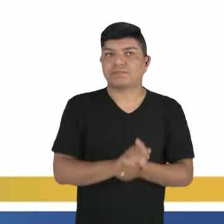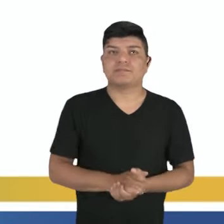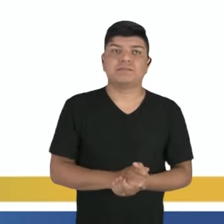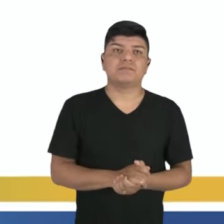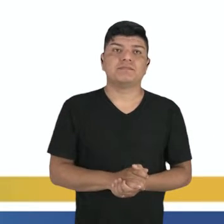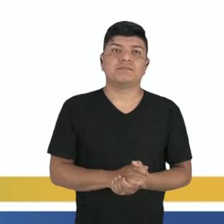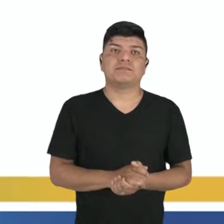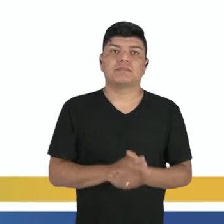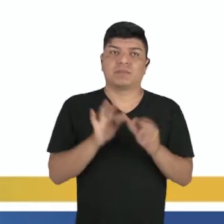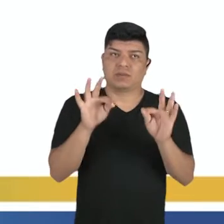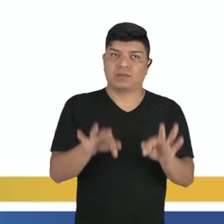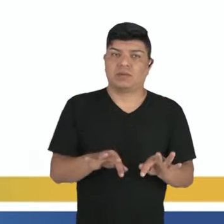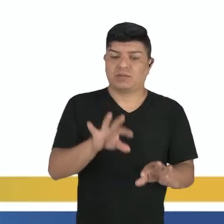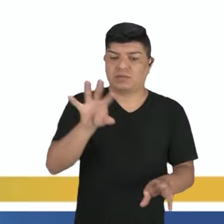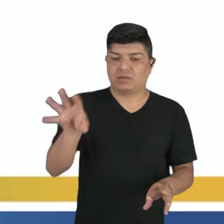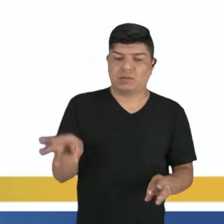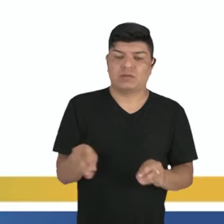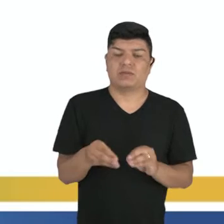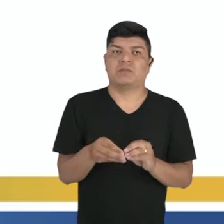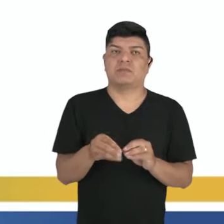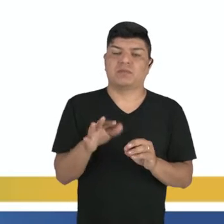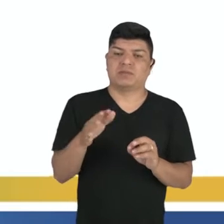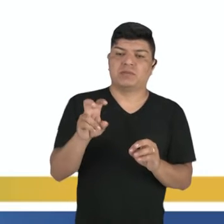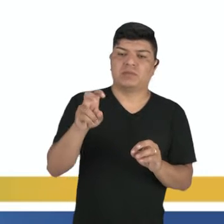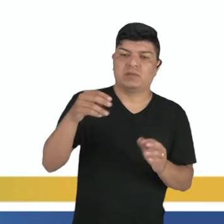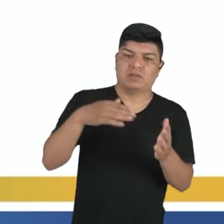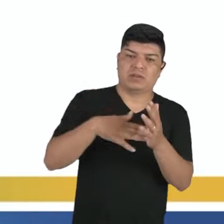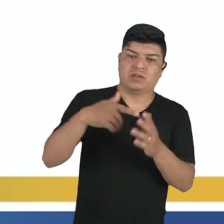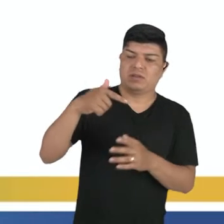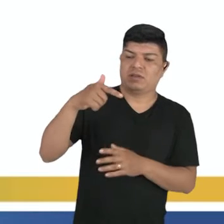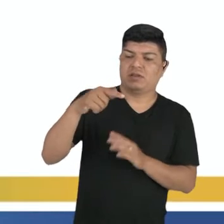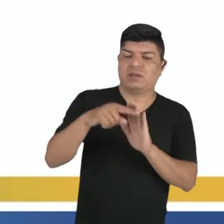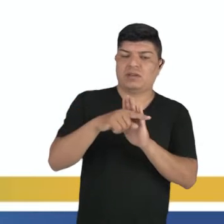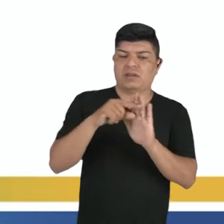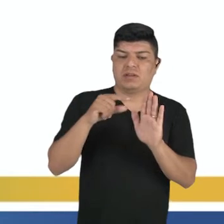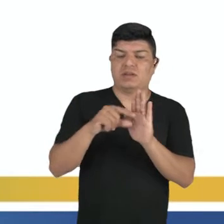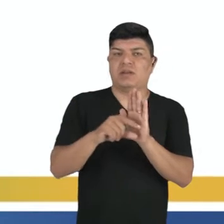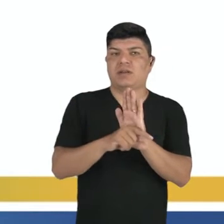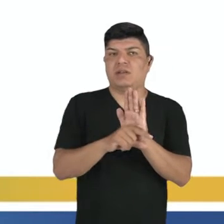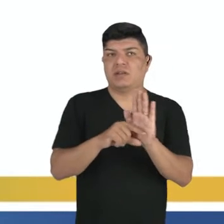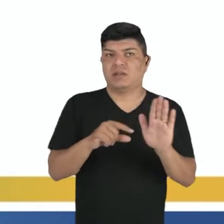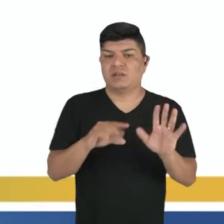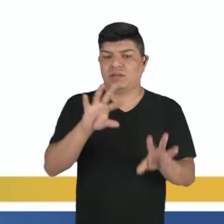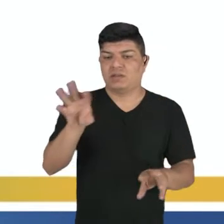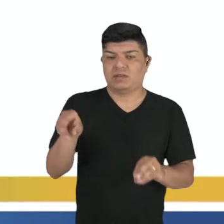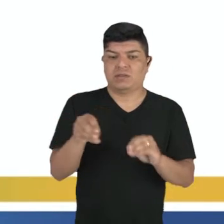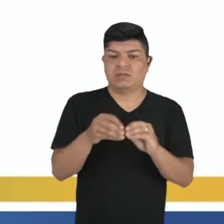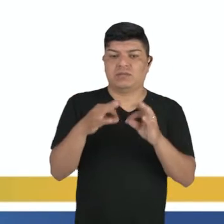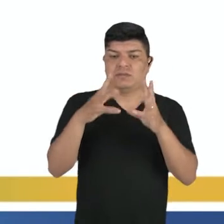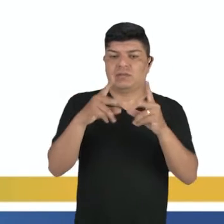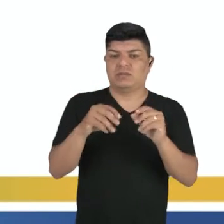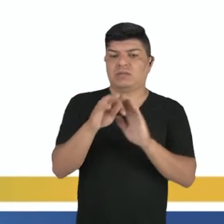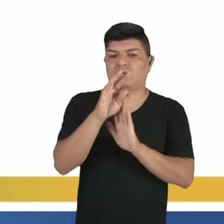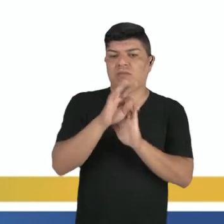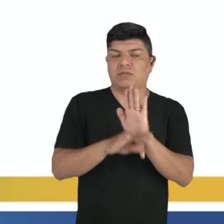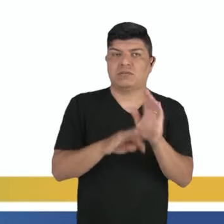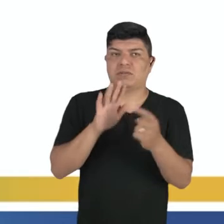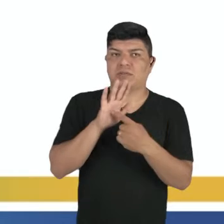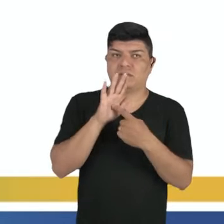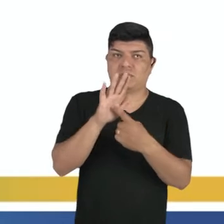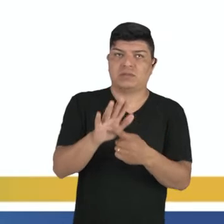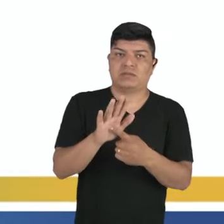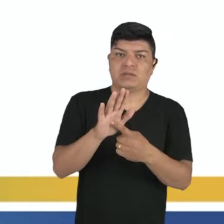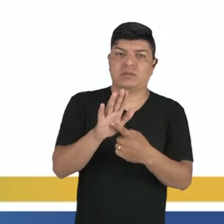por último, a conclusão, com 5 a 7 linhas, que você vai colocar o resumo do que foi dito no texto e apresentar